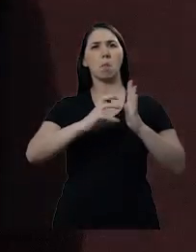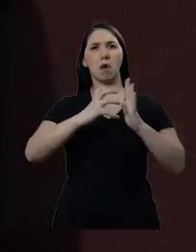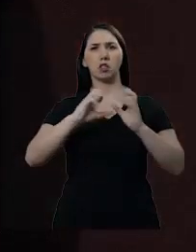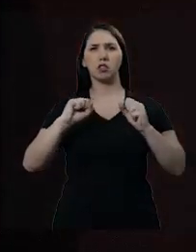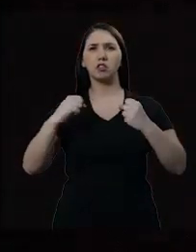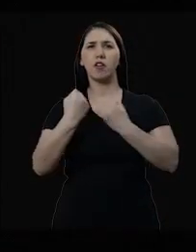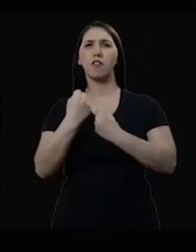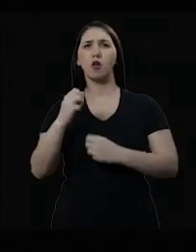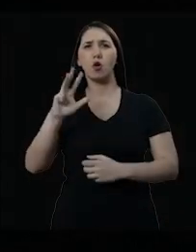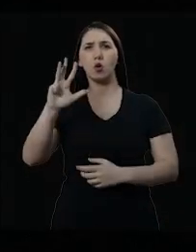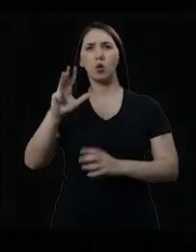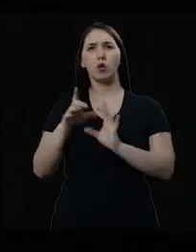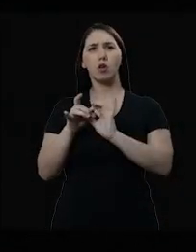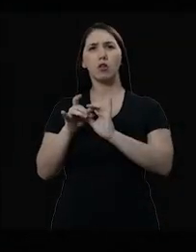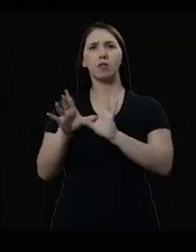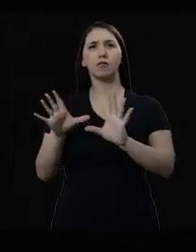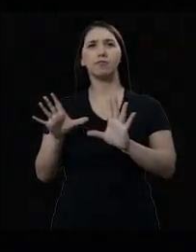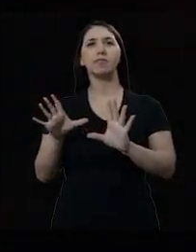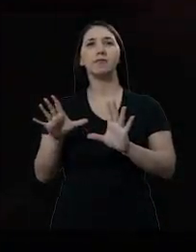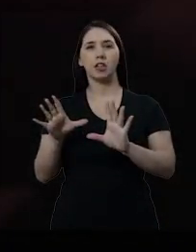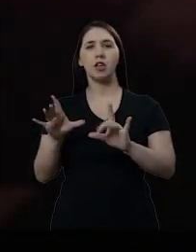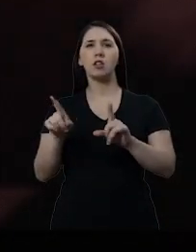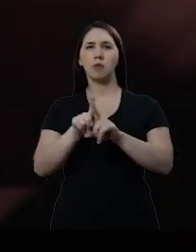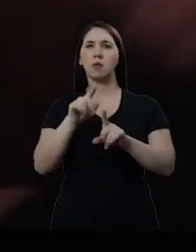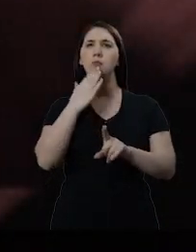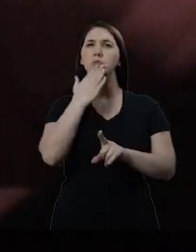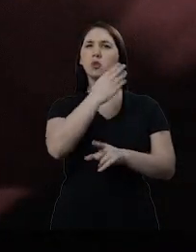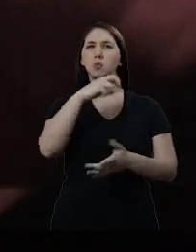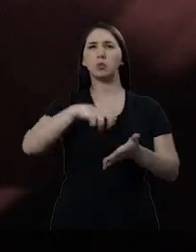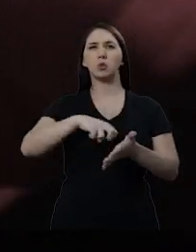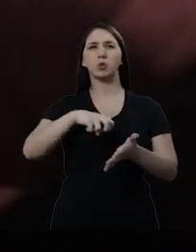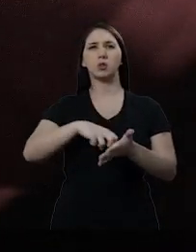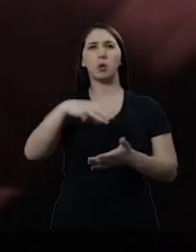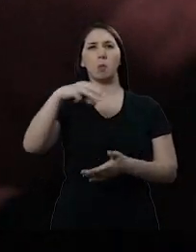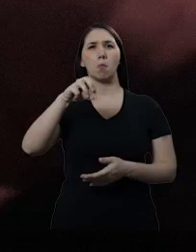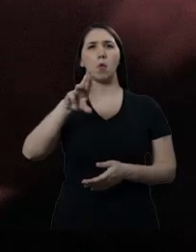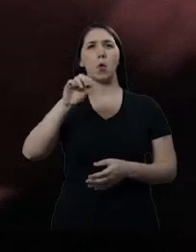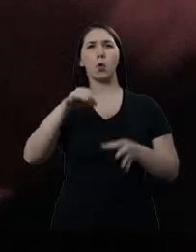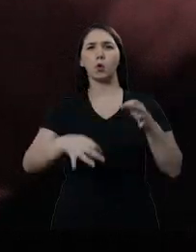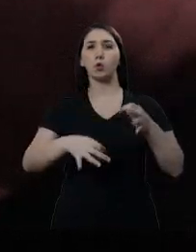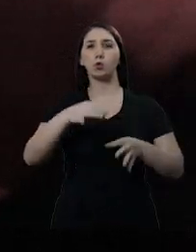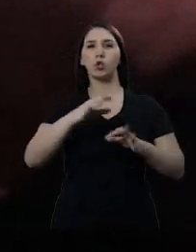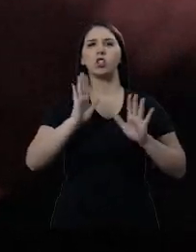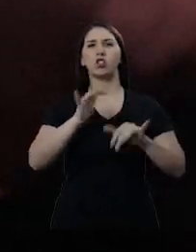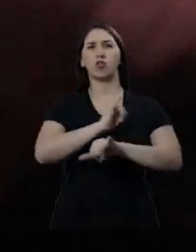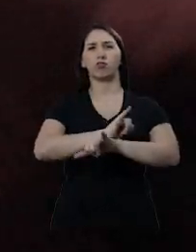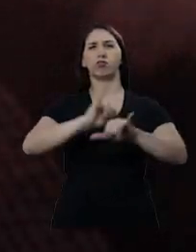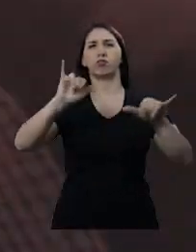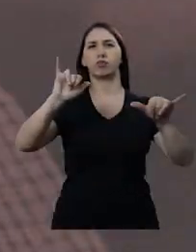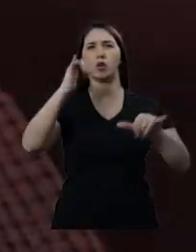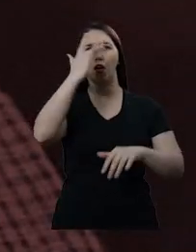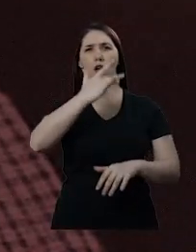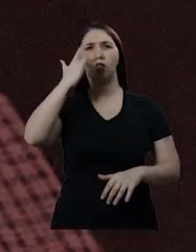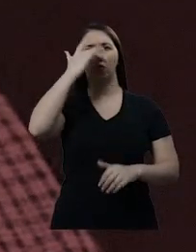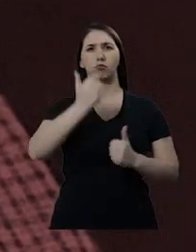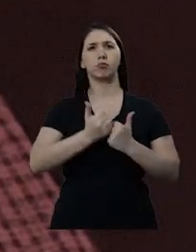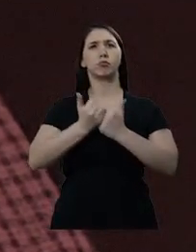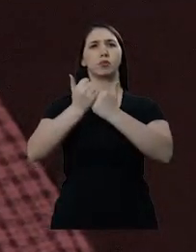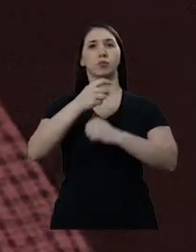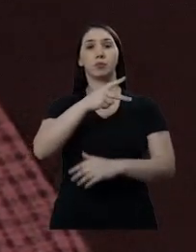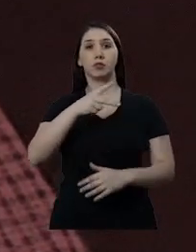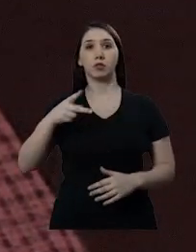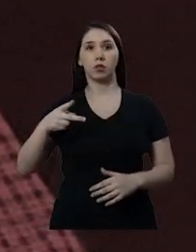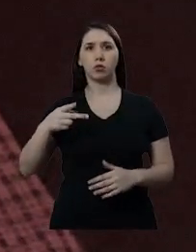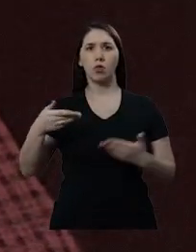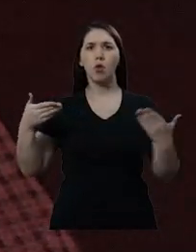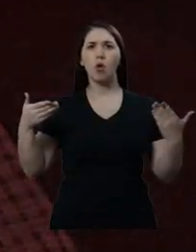Seu partido defende a libertação do Lula, pediu punição ao Sérgio Moro e acabou de declarar apoio a Haddad para